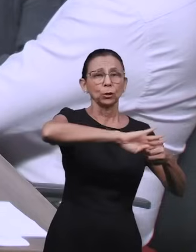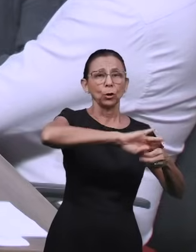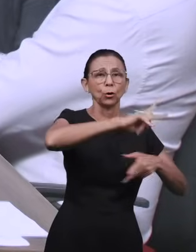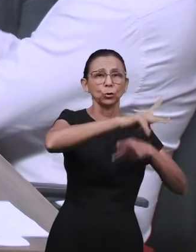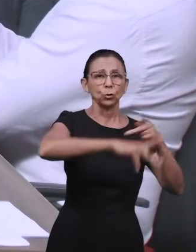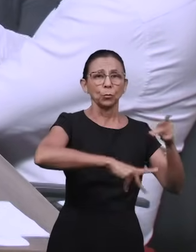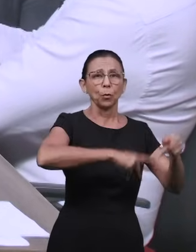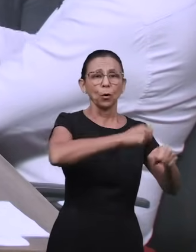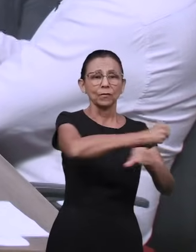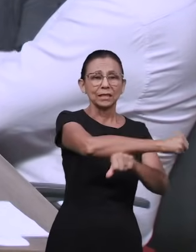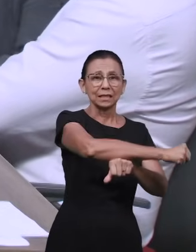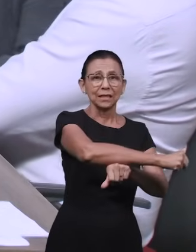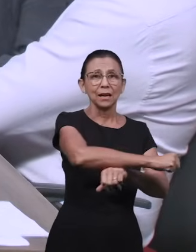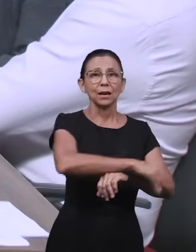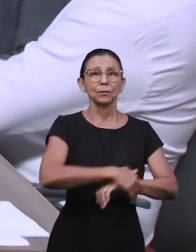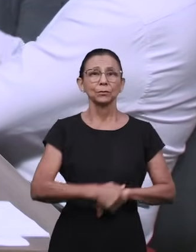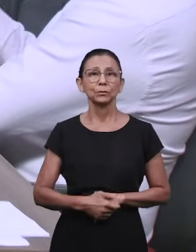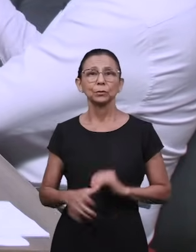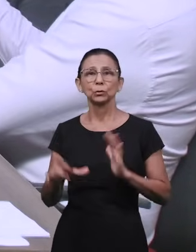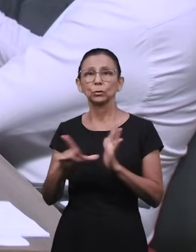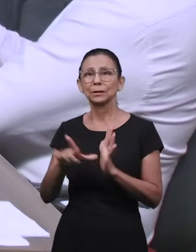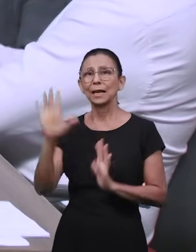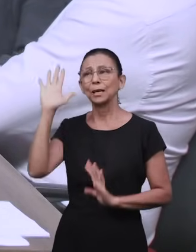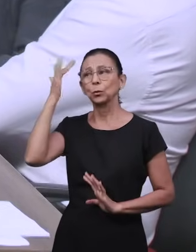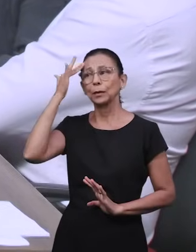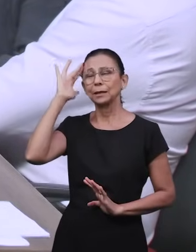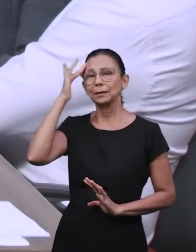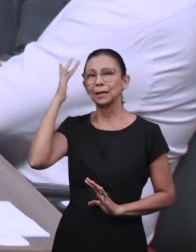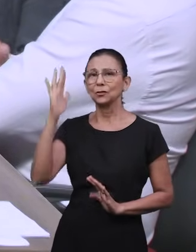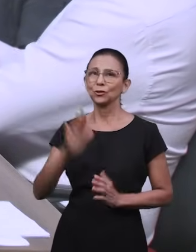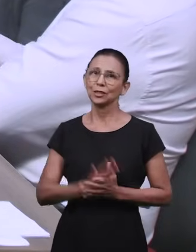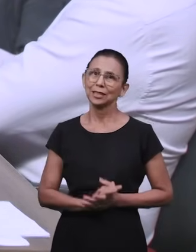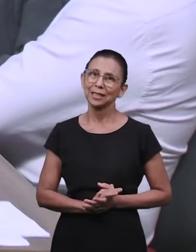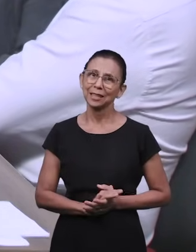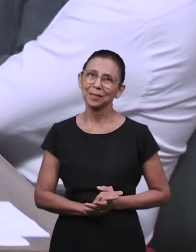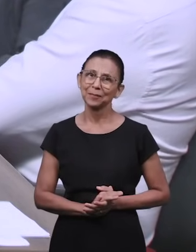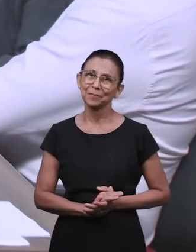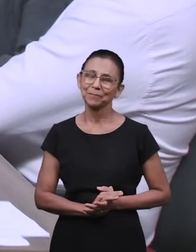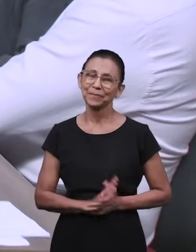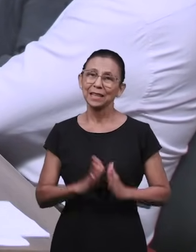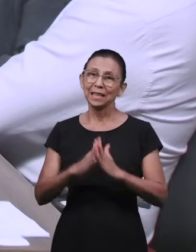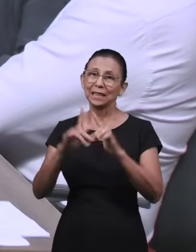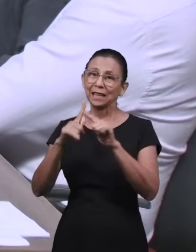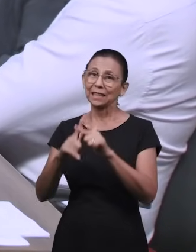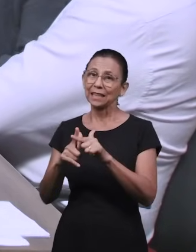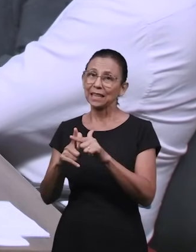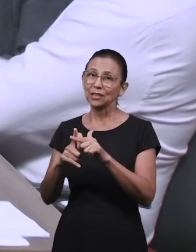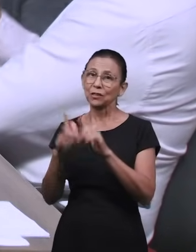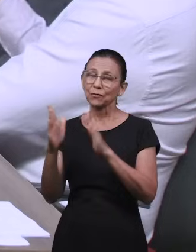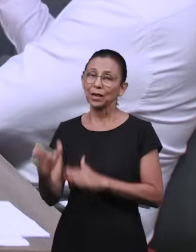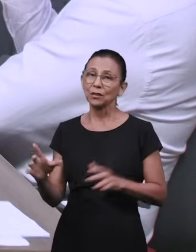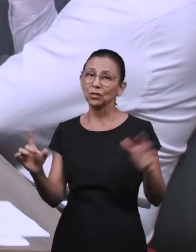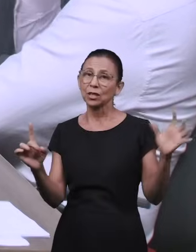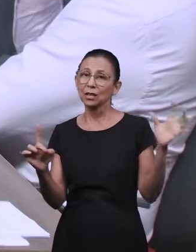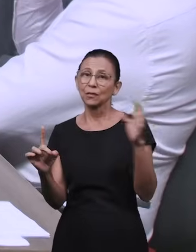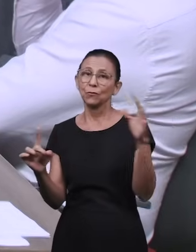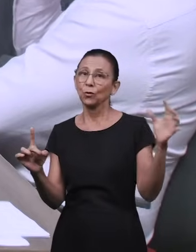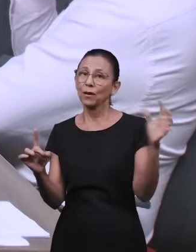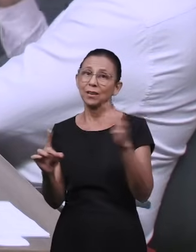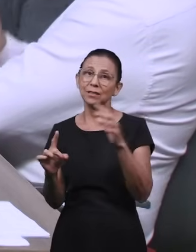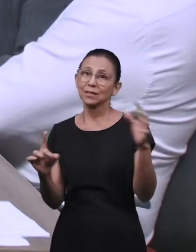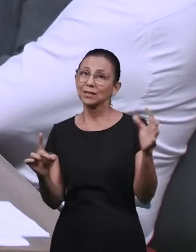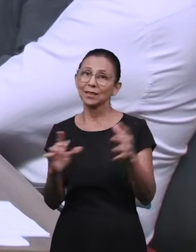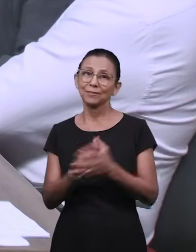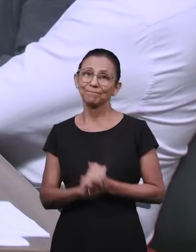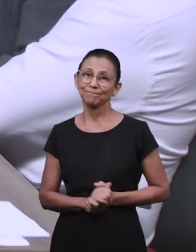da igreja, Lutero já entendia que a filosofia havia corrompido a estrutura da igreja, então, nesse livro lá